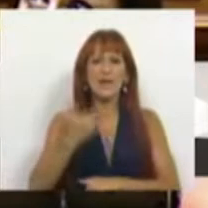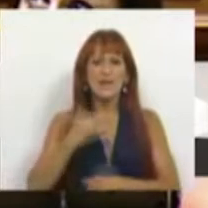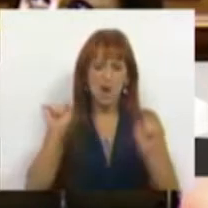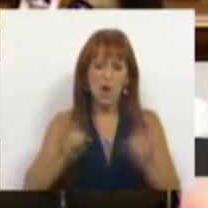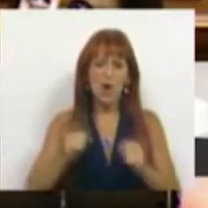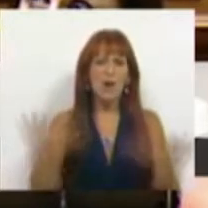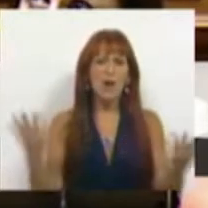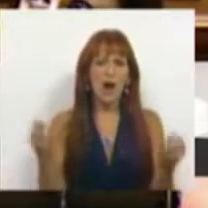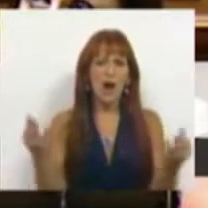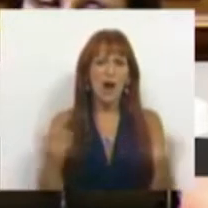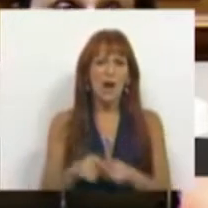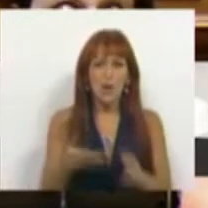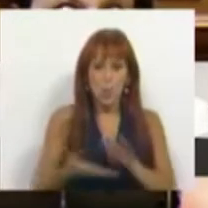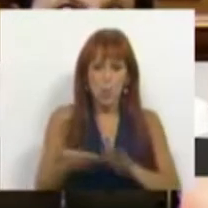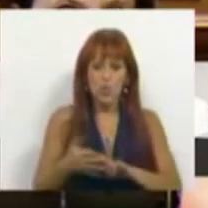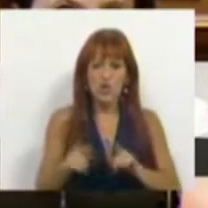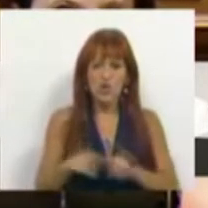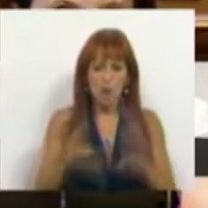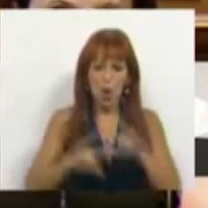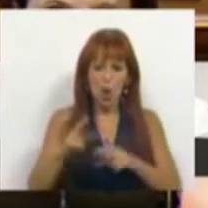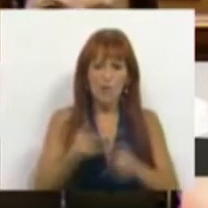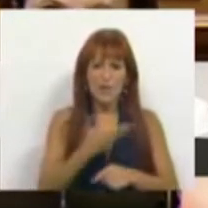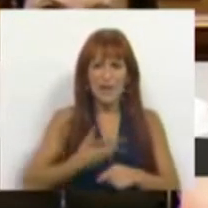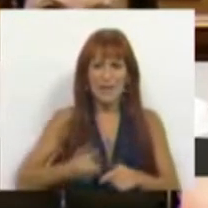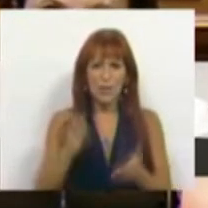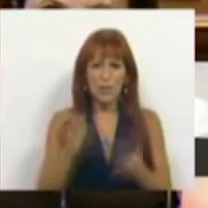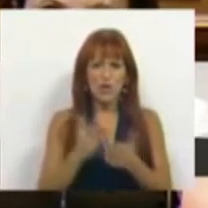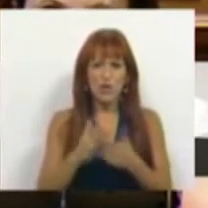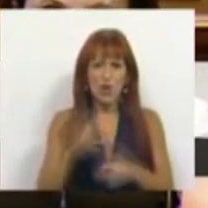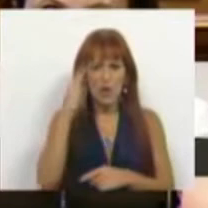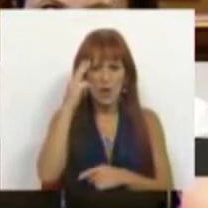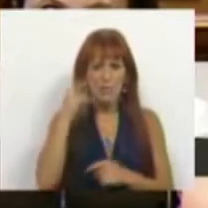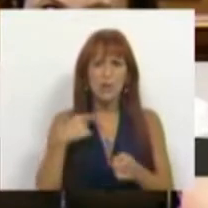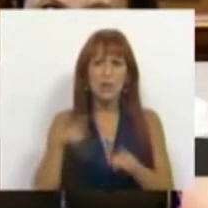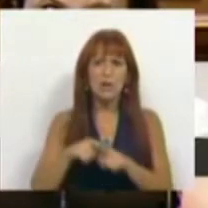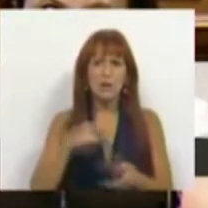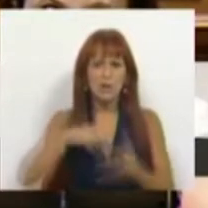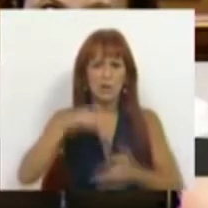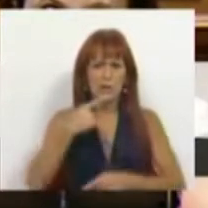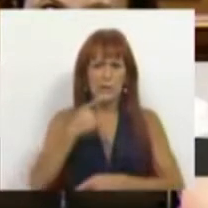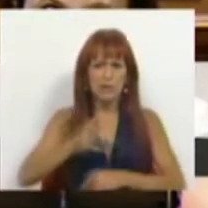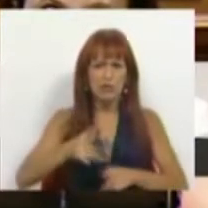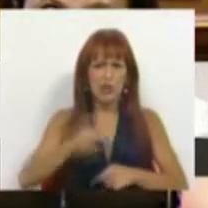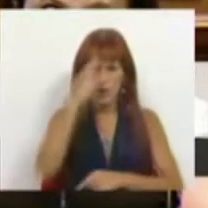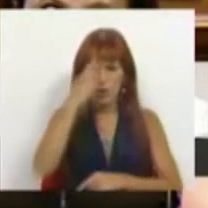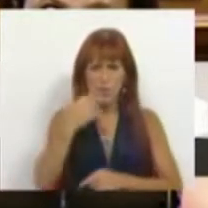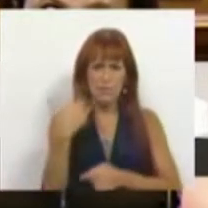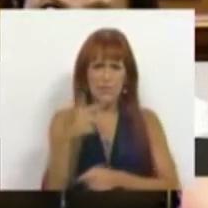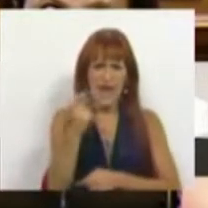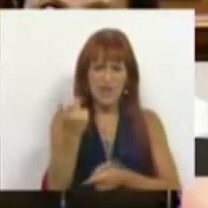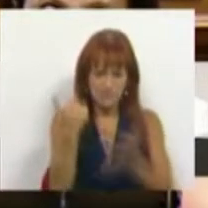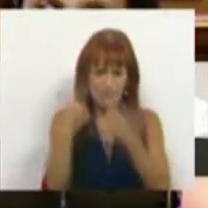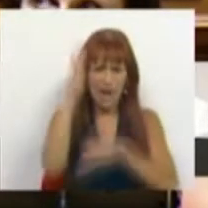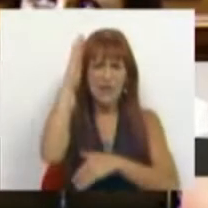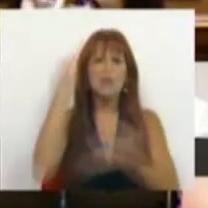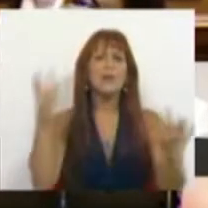concorda naturalmente com a urgência nestas obras do antigo Liceu Camões. Trata-se de um edifício, como já aqui foi dito, histórico, com mais de 100 anos